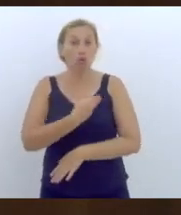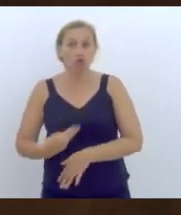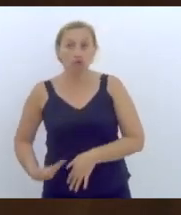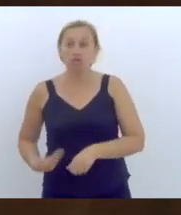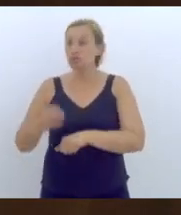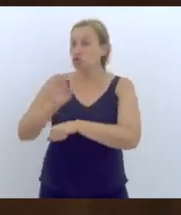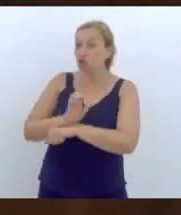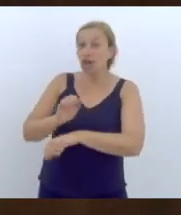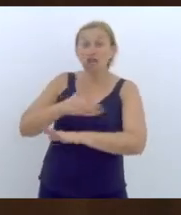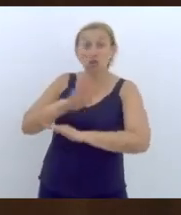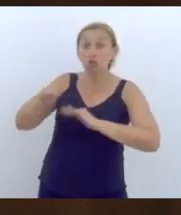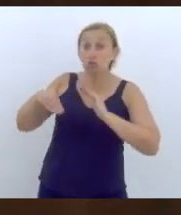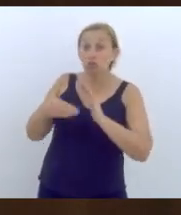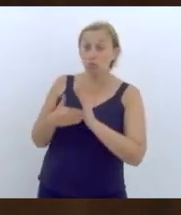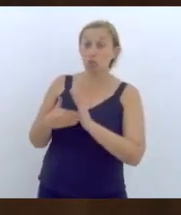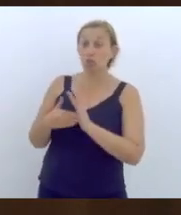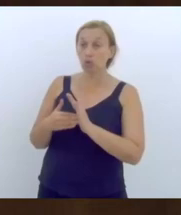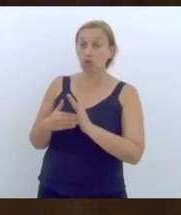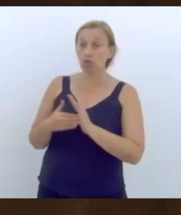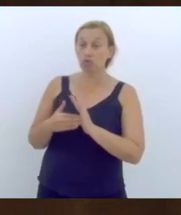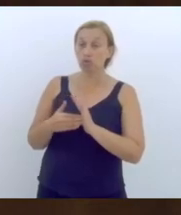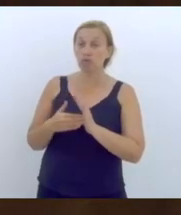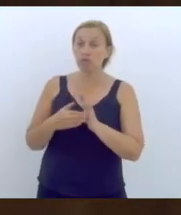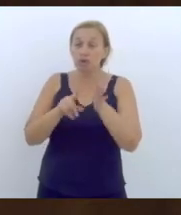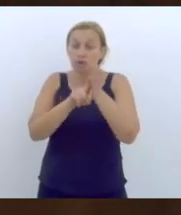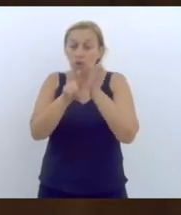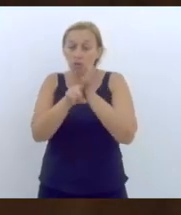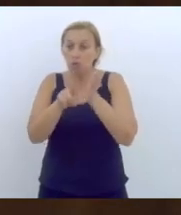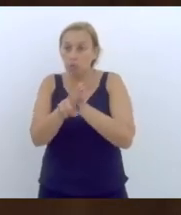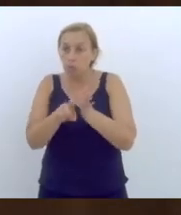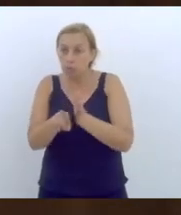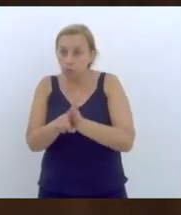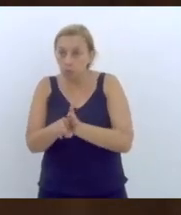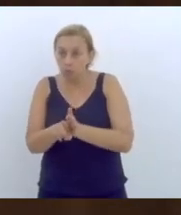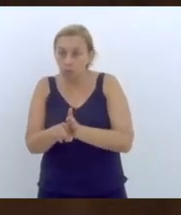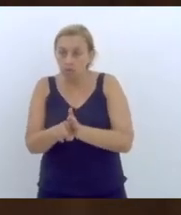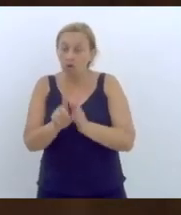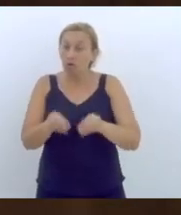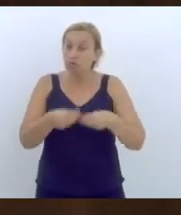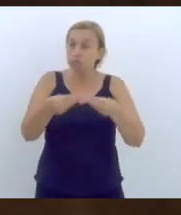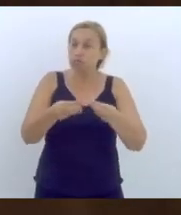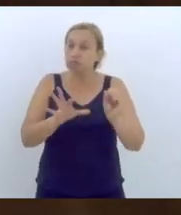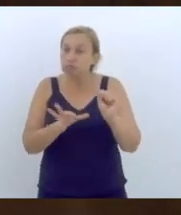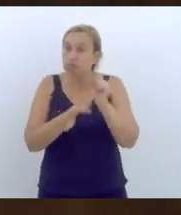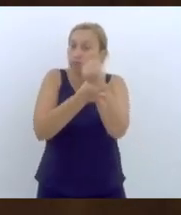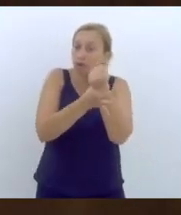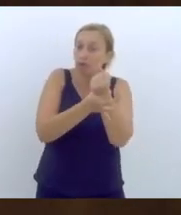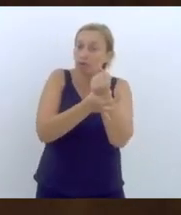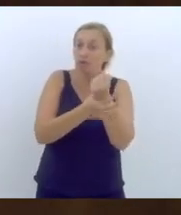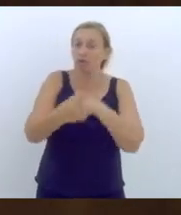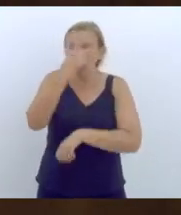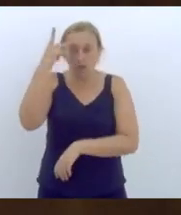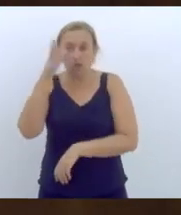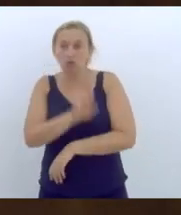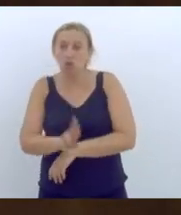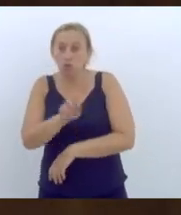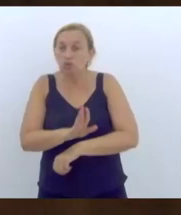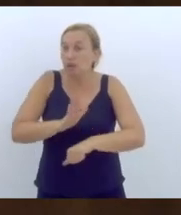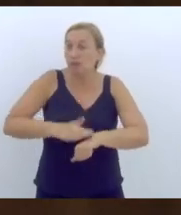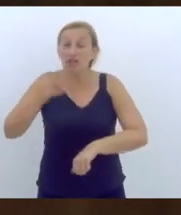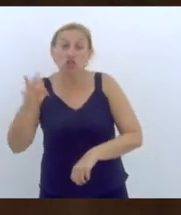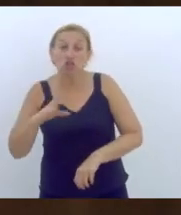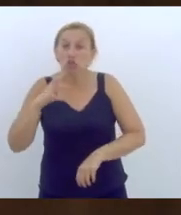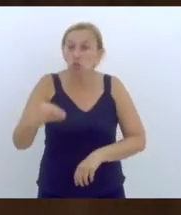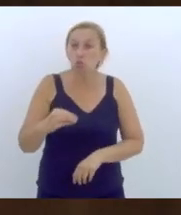estado, todos os requisitos ali colocados vão proporcionar segurança a esses usuários e, mais do que